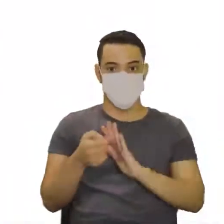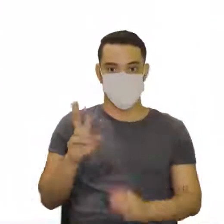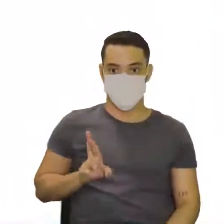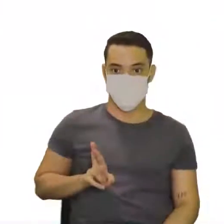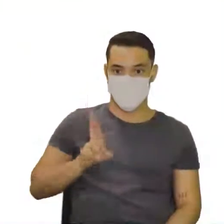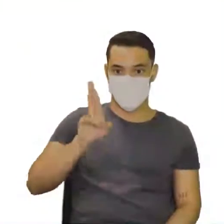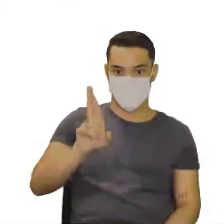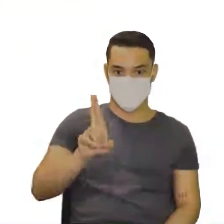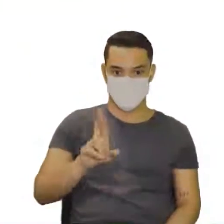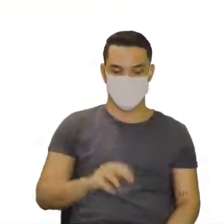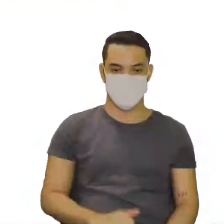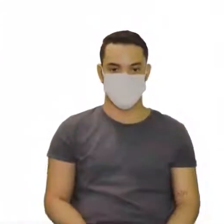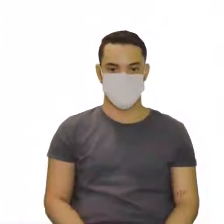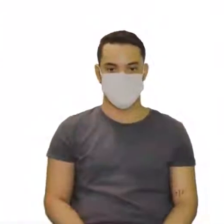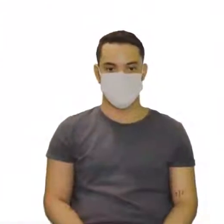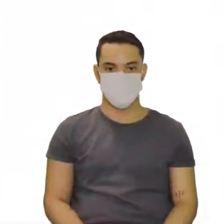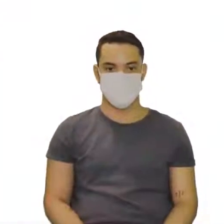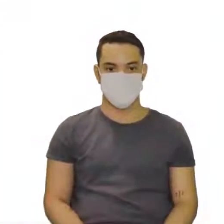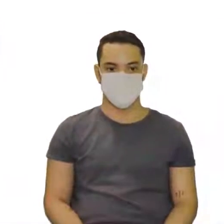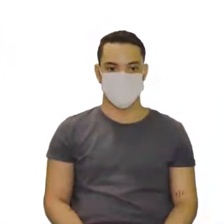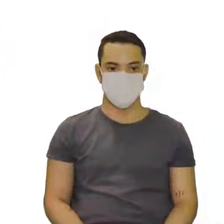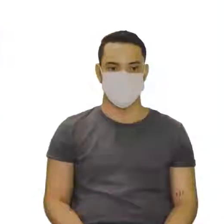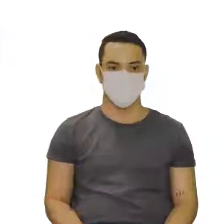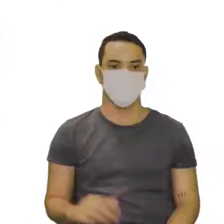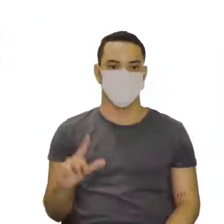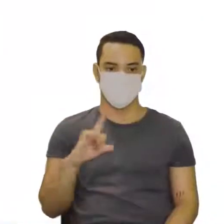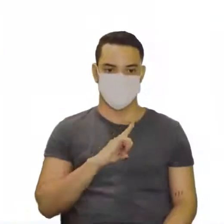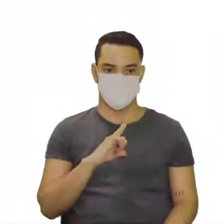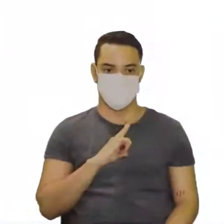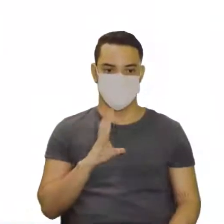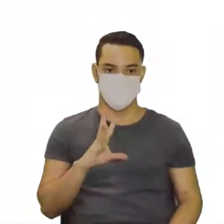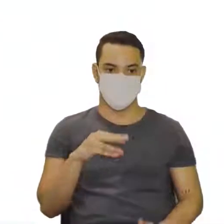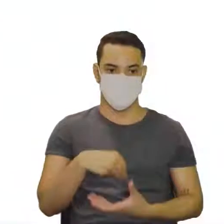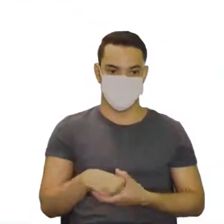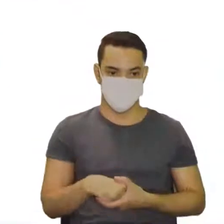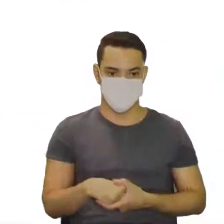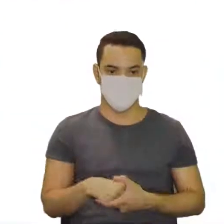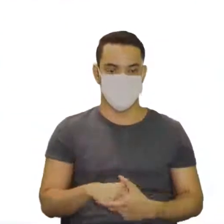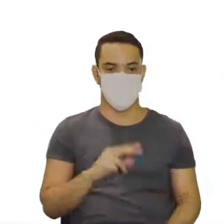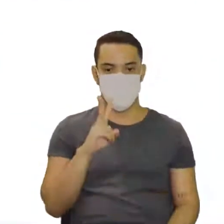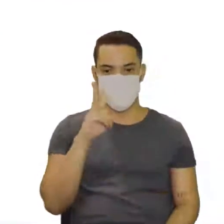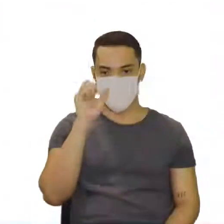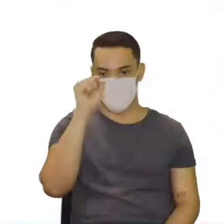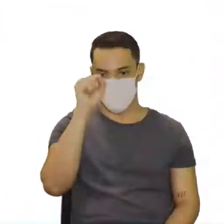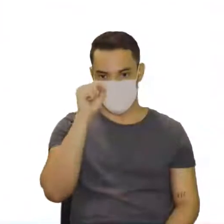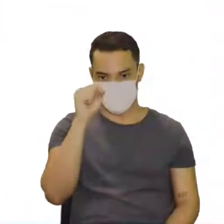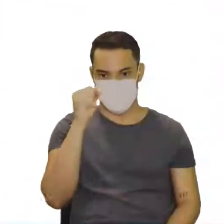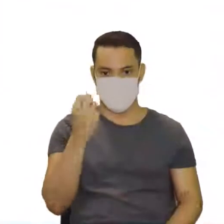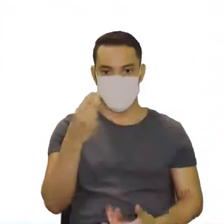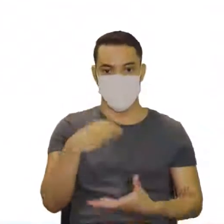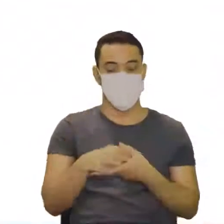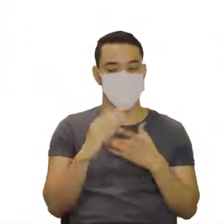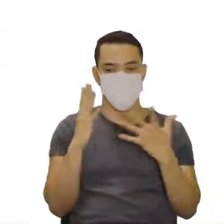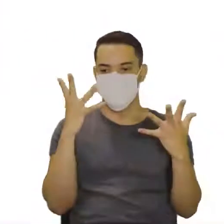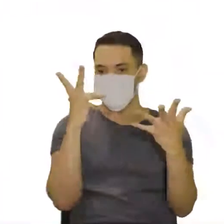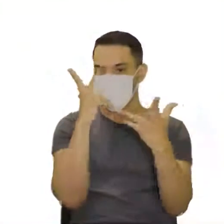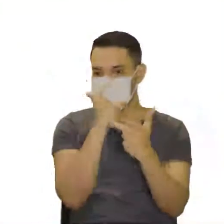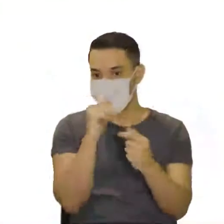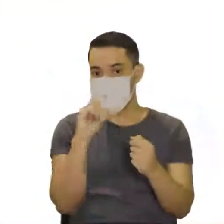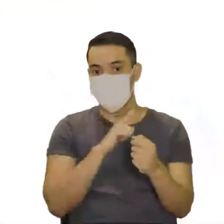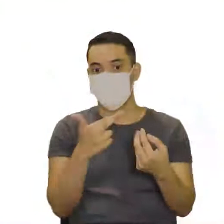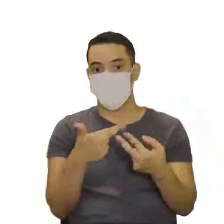Então tá aqui, ó, nós temos os terminais aqui, a força contra a eletromotriz aqui, bonitinha, tá aqui a